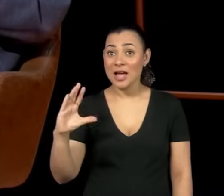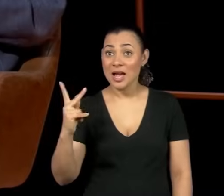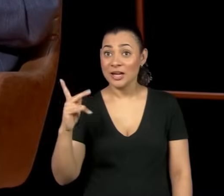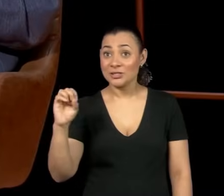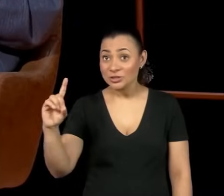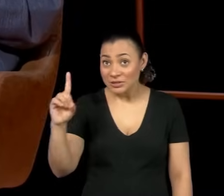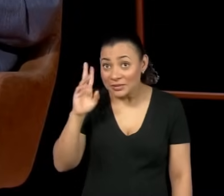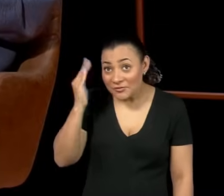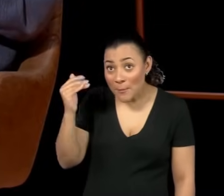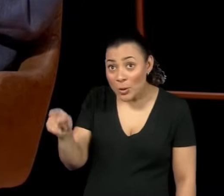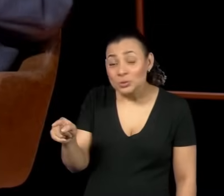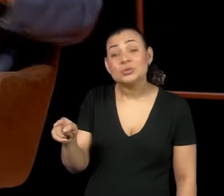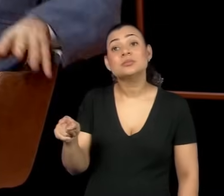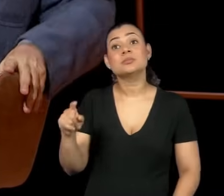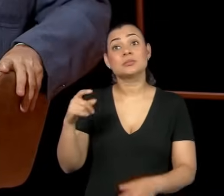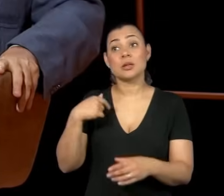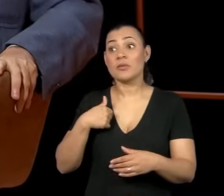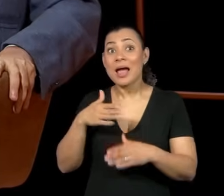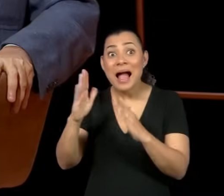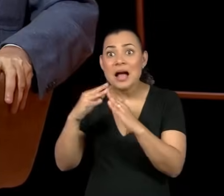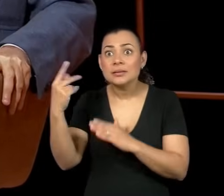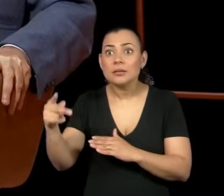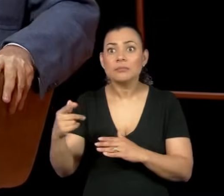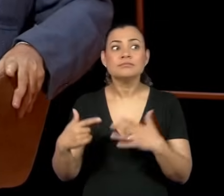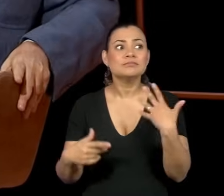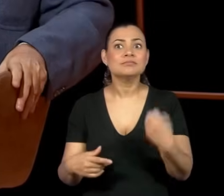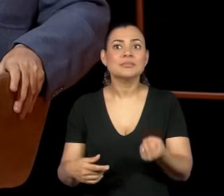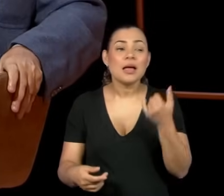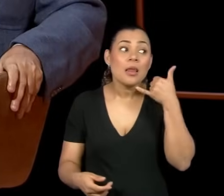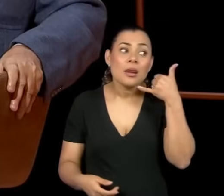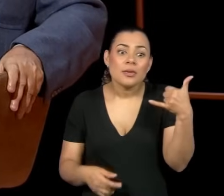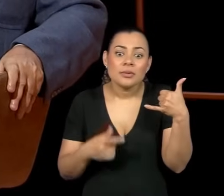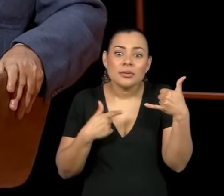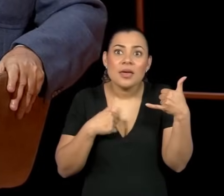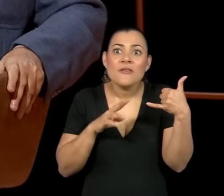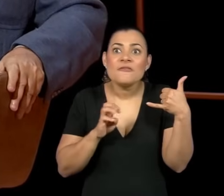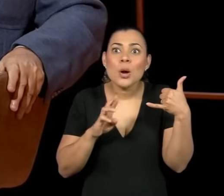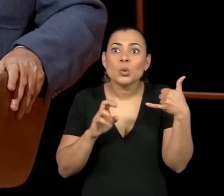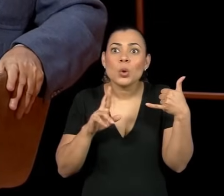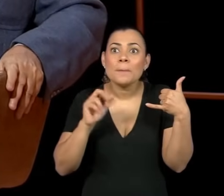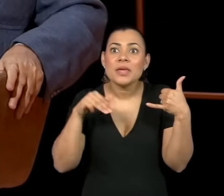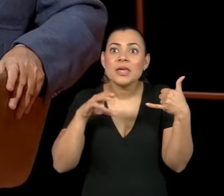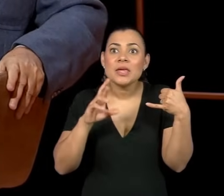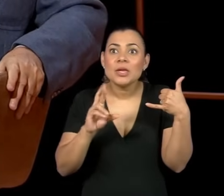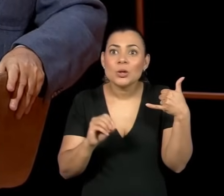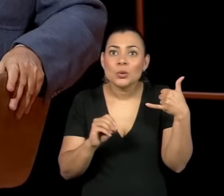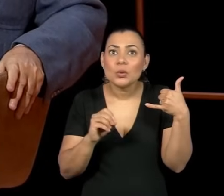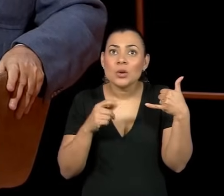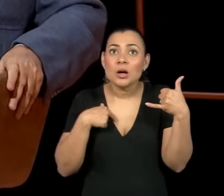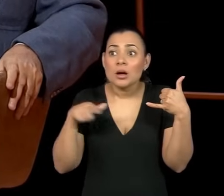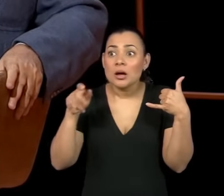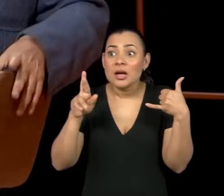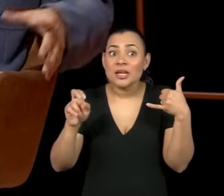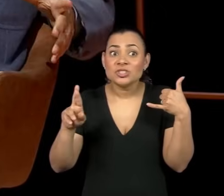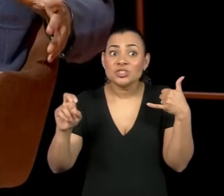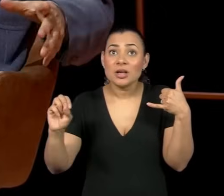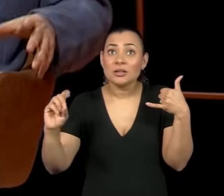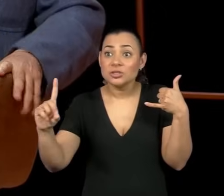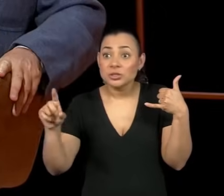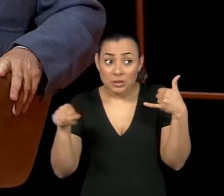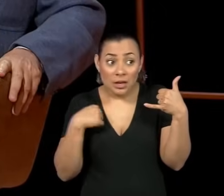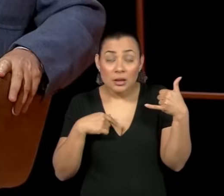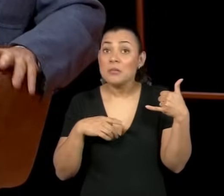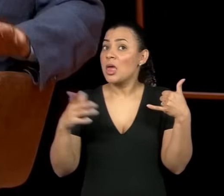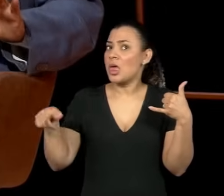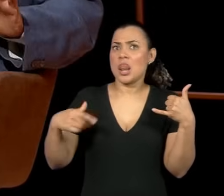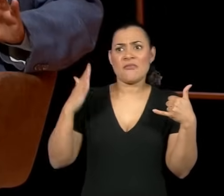Claro que eu vou, né? Aí liguei para o Valdomiro Saad e falei, Valdomiro, você tem interesse no Richard Anthony? Claro, é primeiro